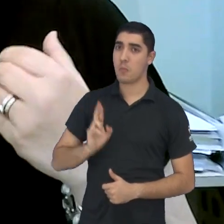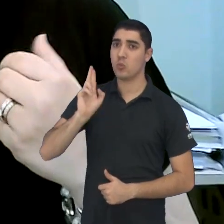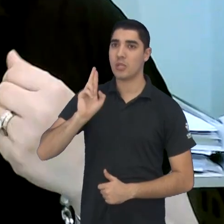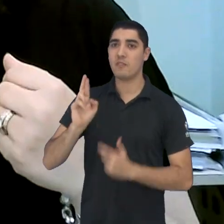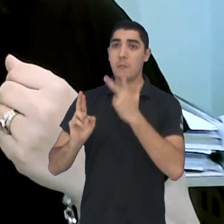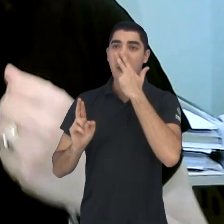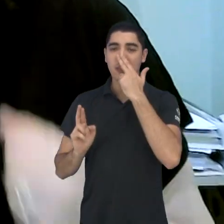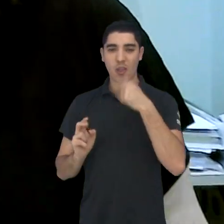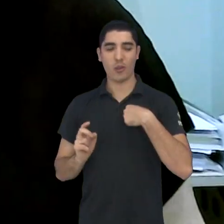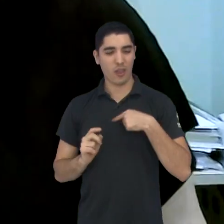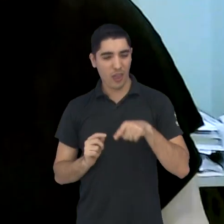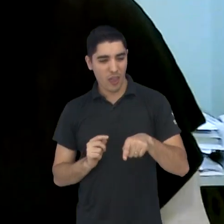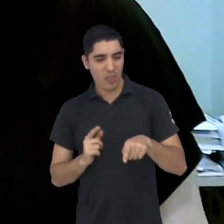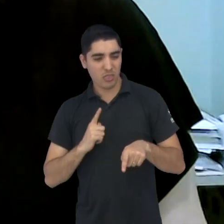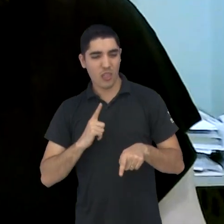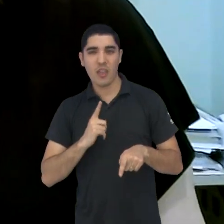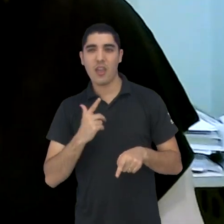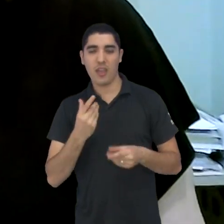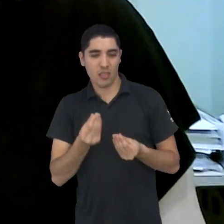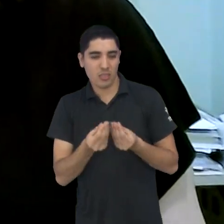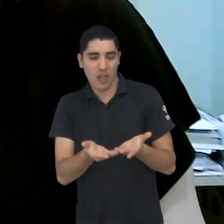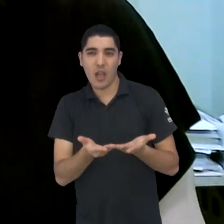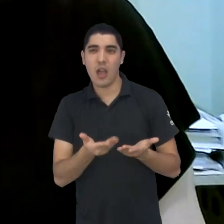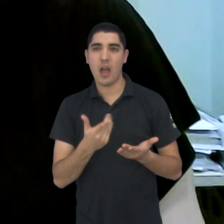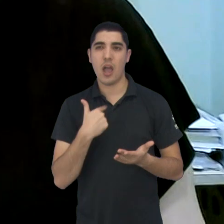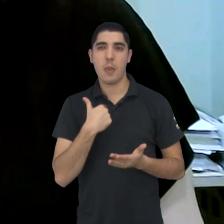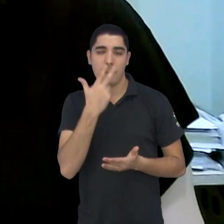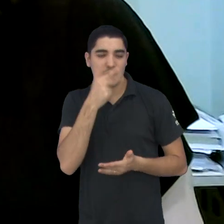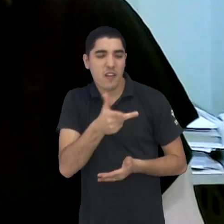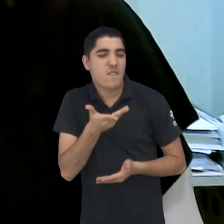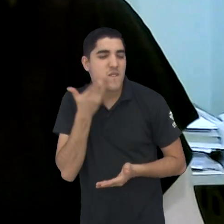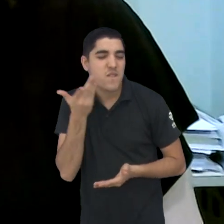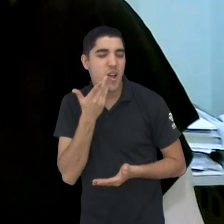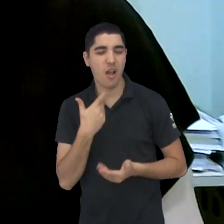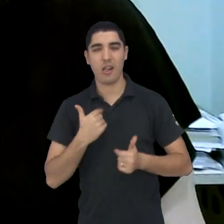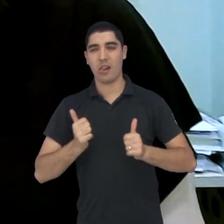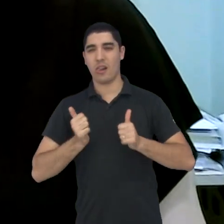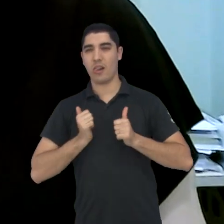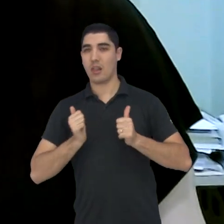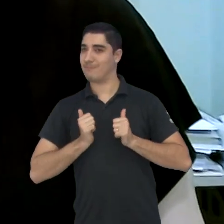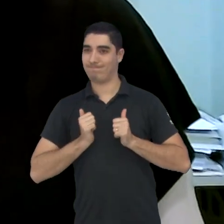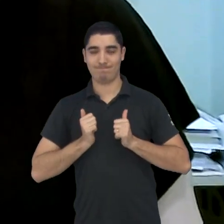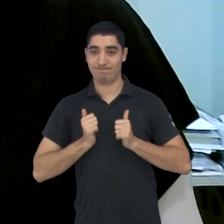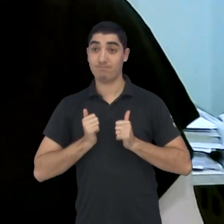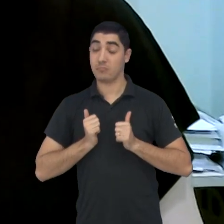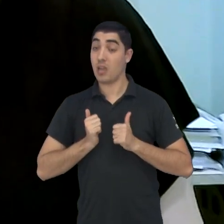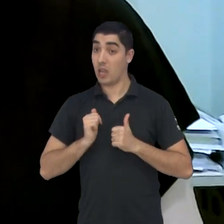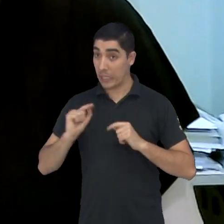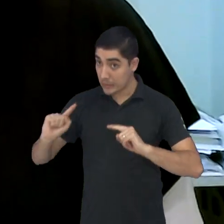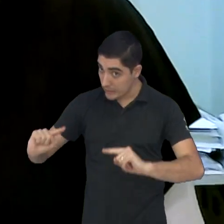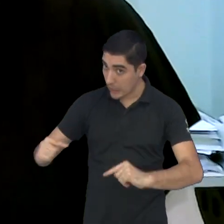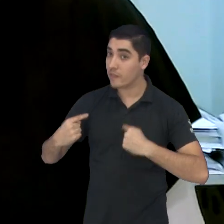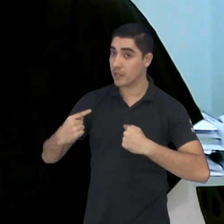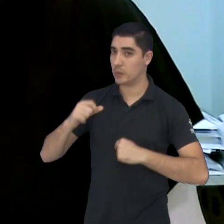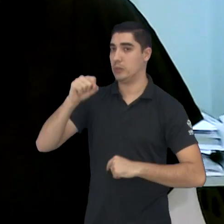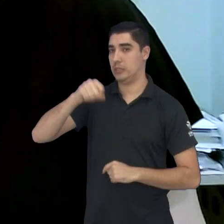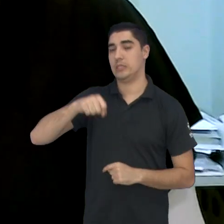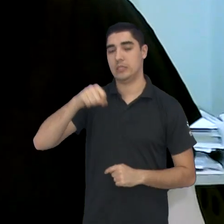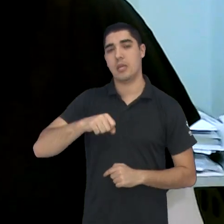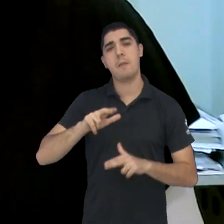ou dificultando isso. E, como você falou, é um grande desafio. A gente não está aqui dizendo